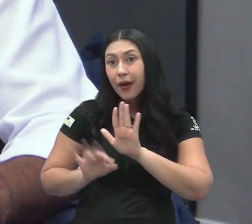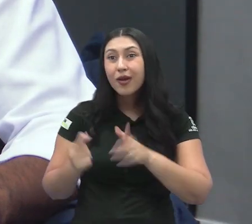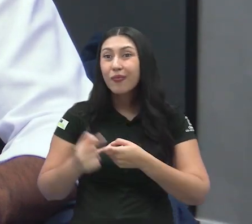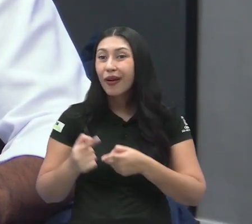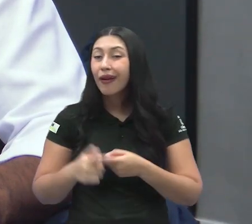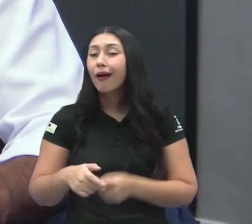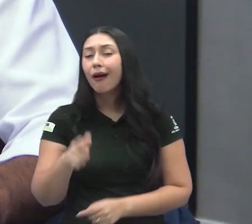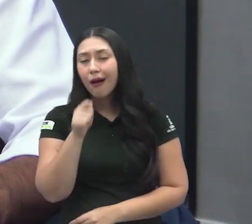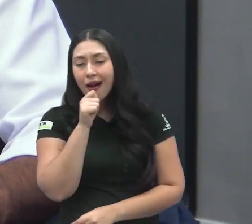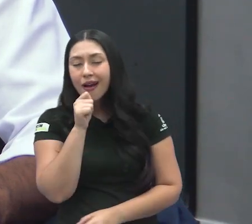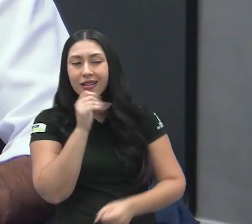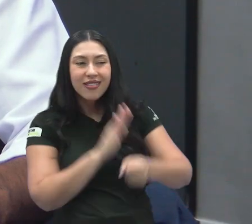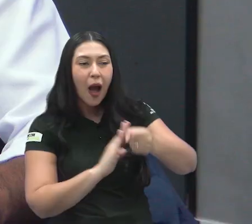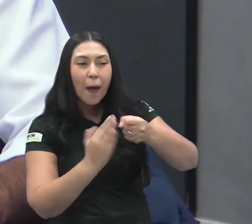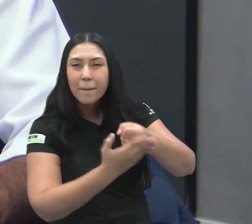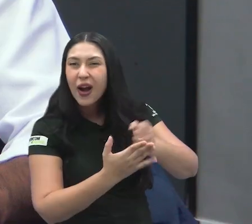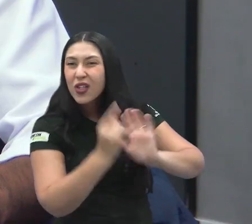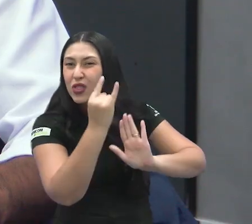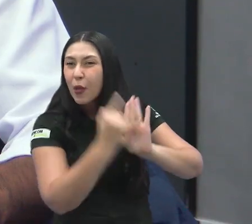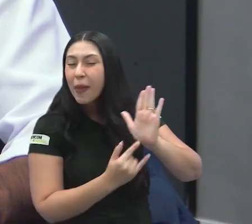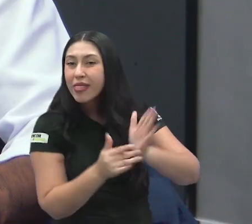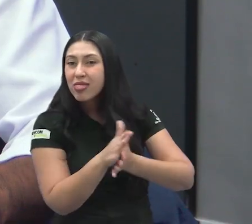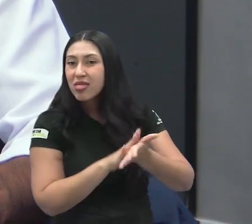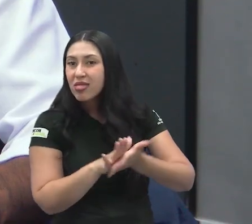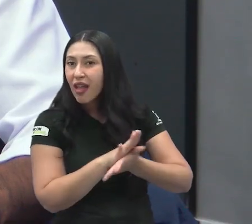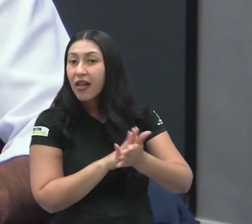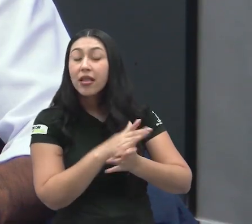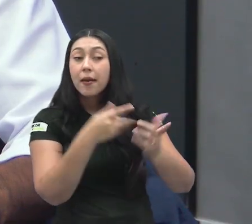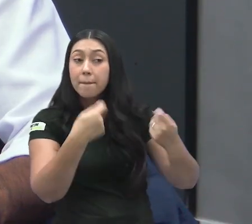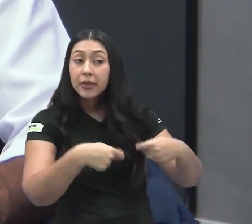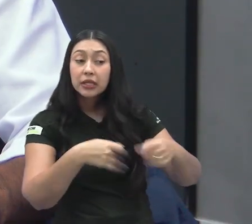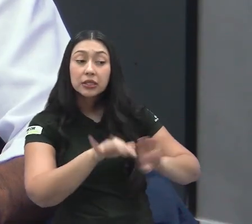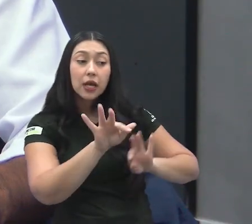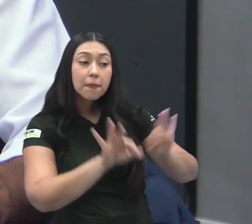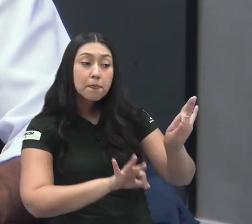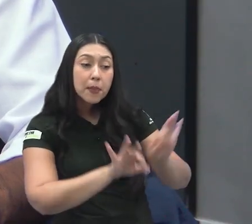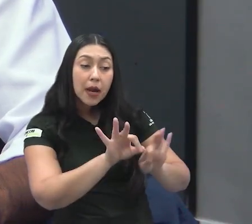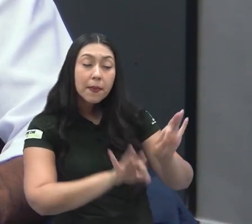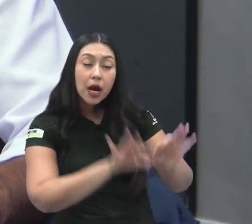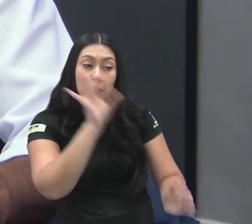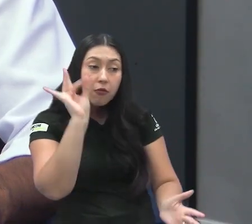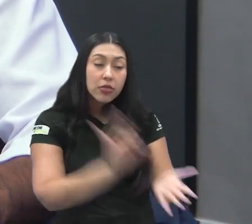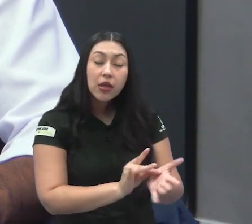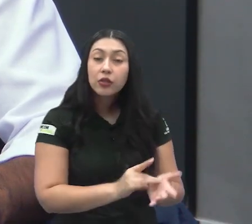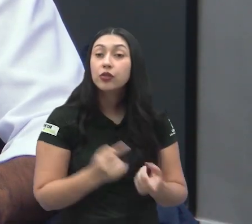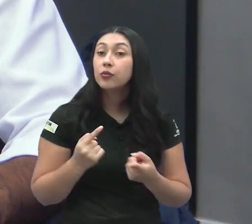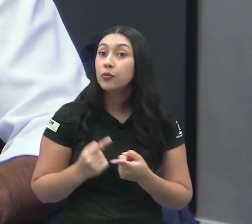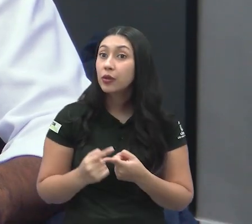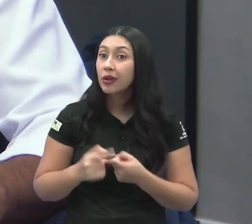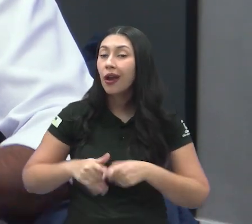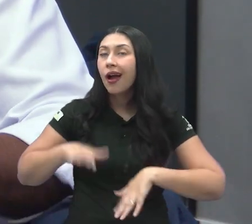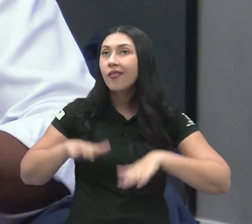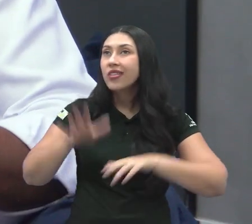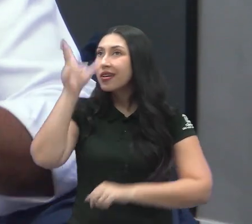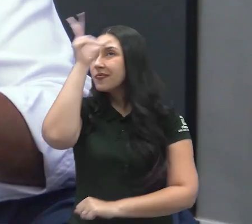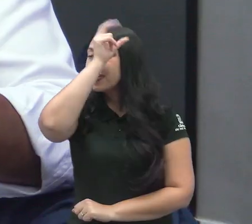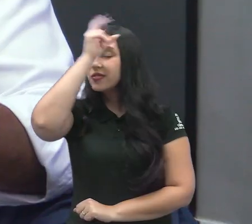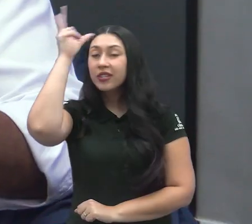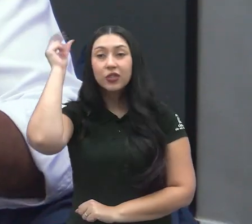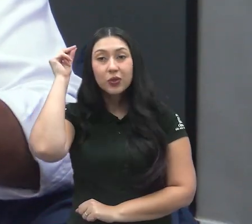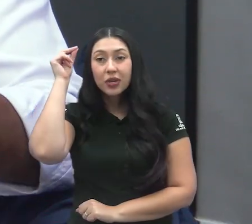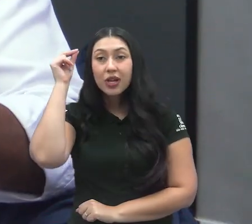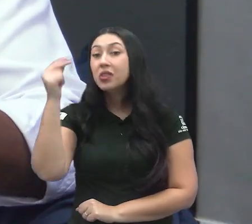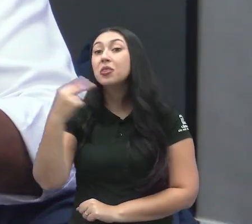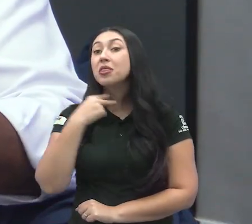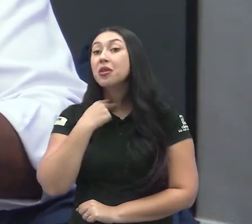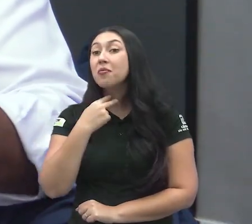muitos bairros irregulares e que precisam dessa regularidade, porque o poder público, de repente, não pode